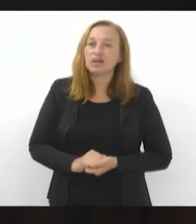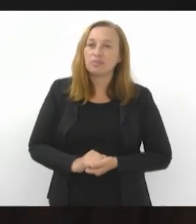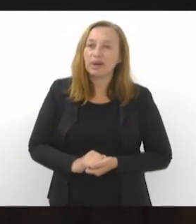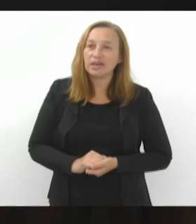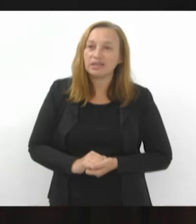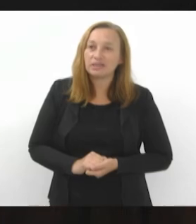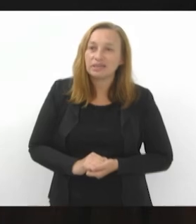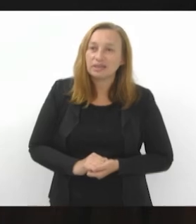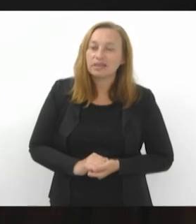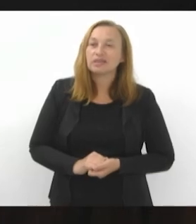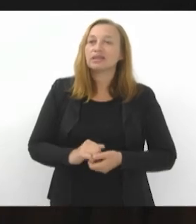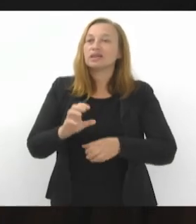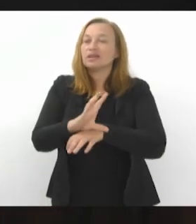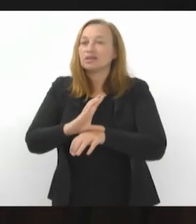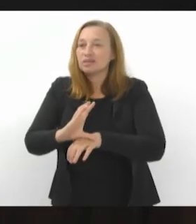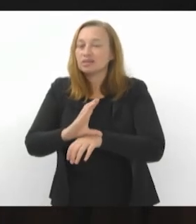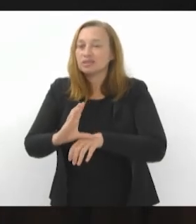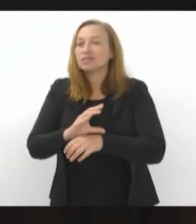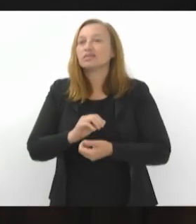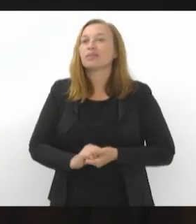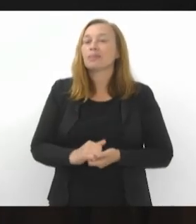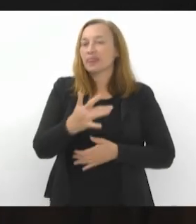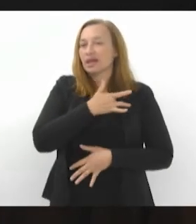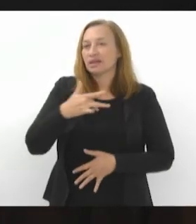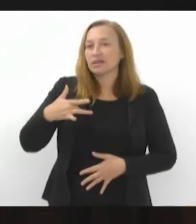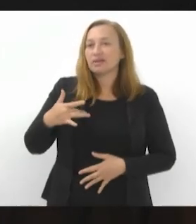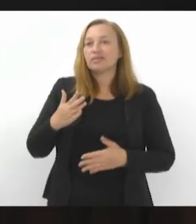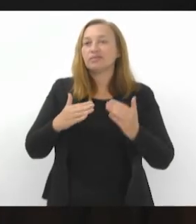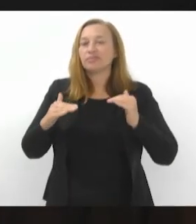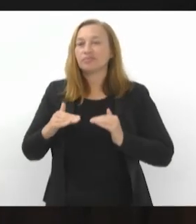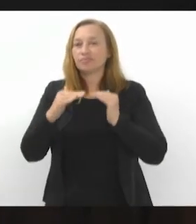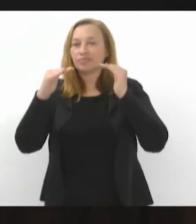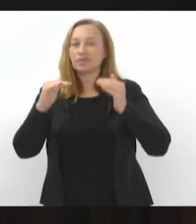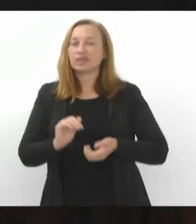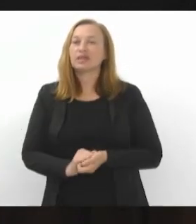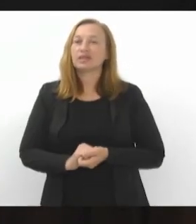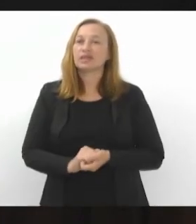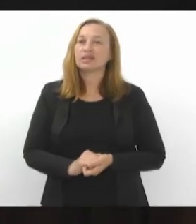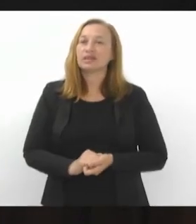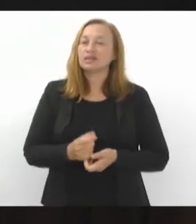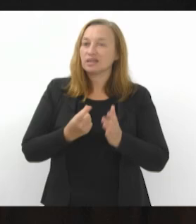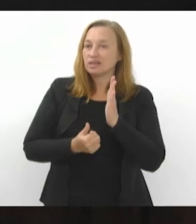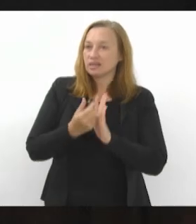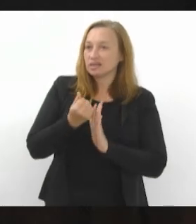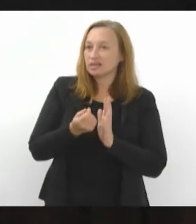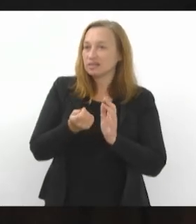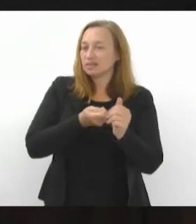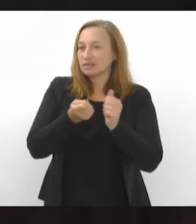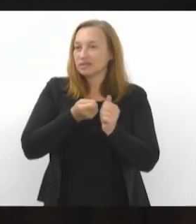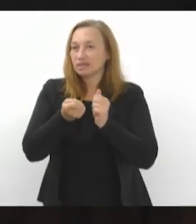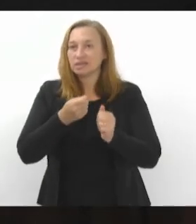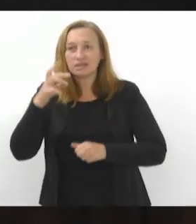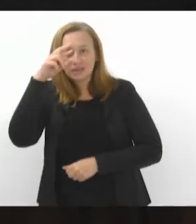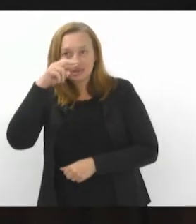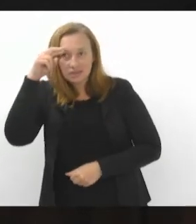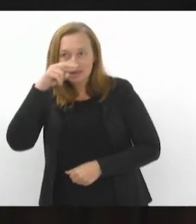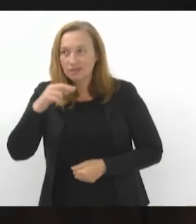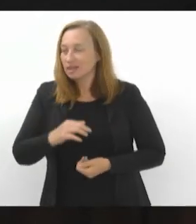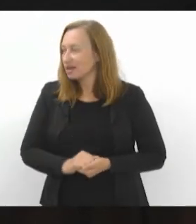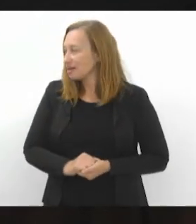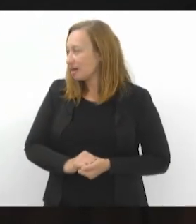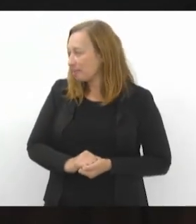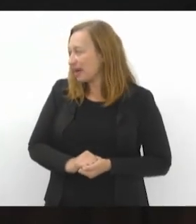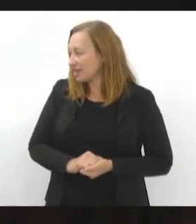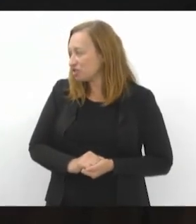pela Constitucionalidade, de Saúde favorável, de Orçamento, Finanças, Fiscalização Financeira e Controle